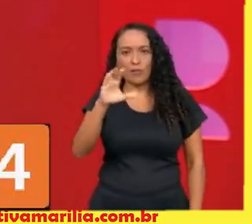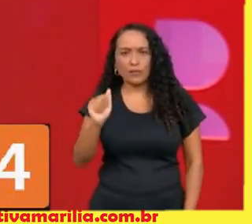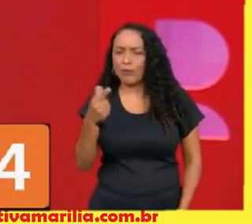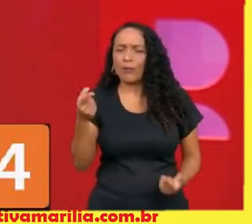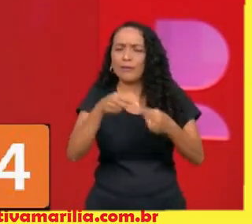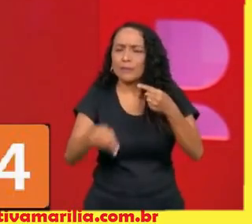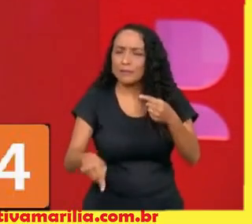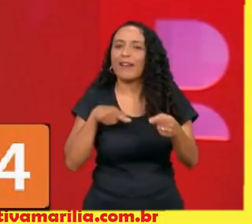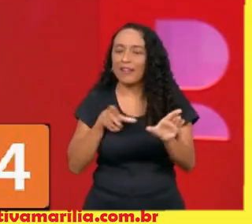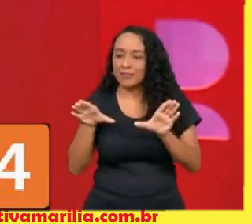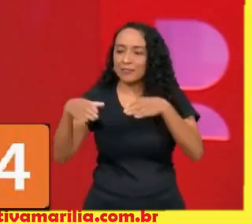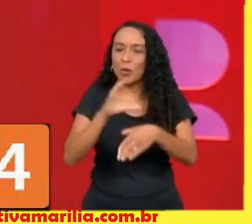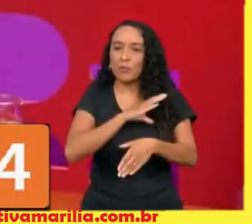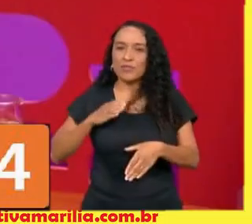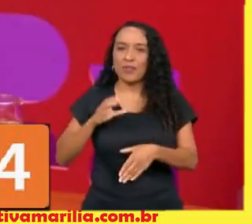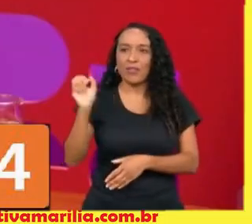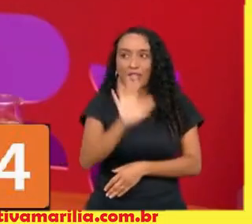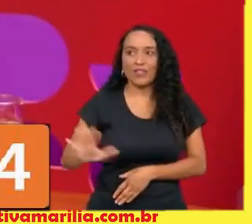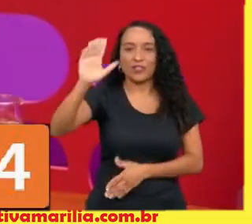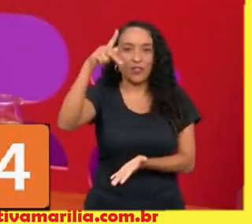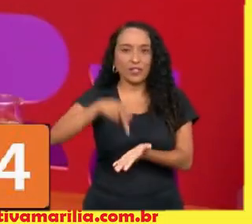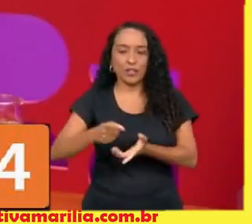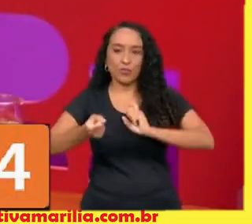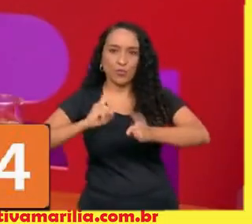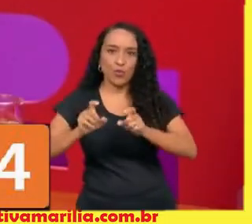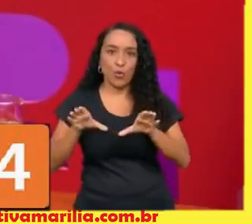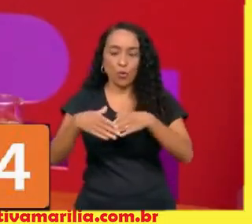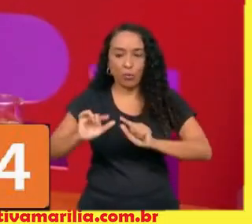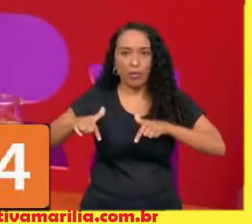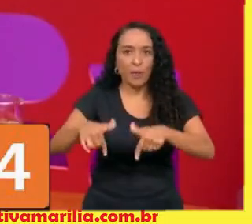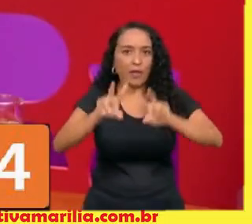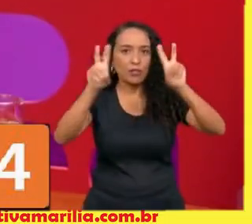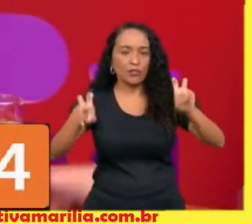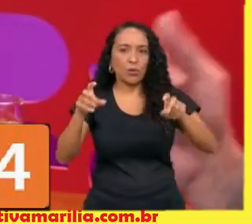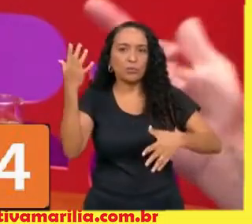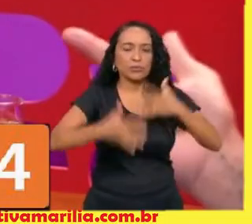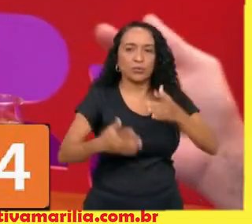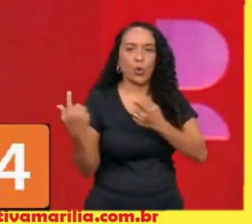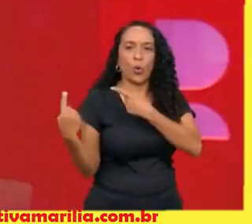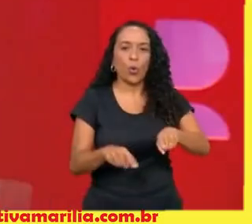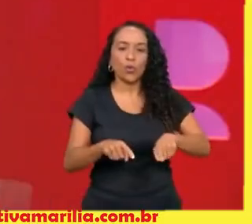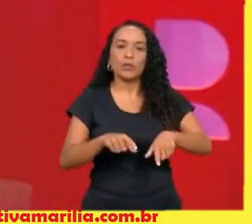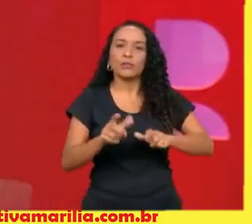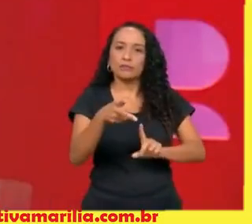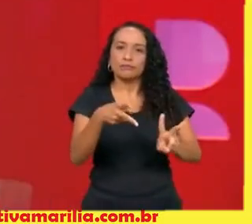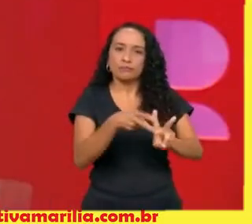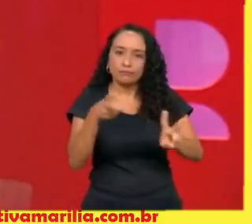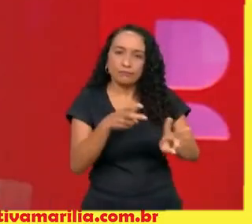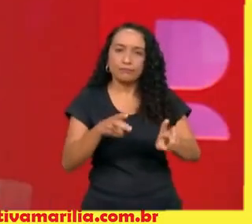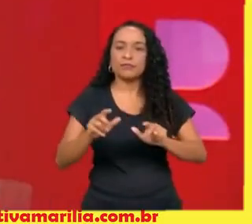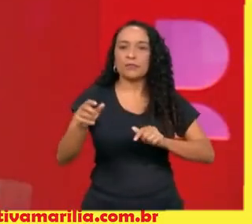Ela fez parte da Comissão Nacional da Verdade, coordenando um grupo de trabalho sobre violações contra indígenas, camponeses durante a